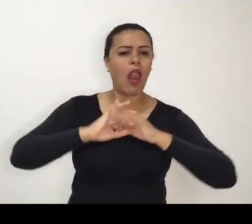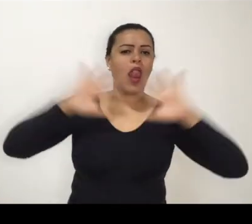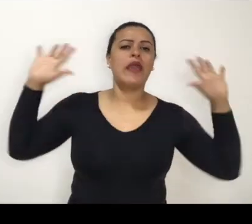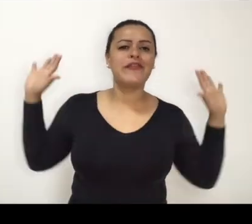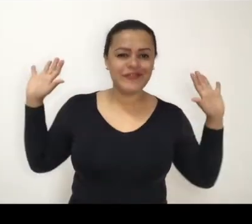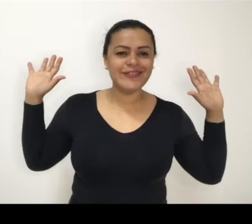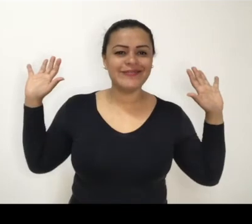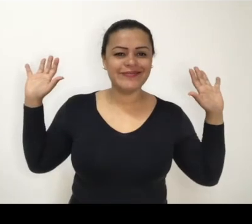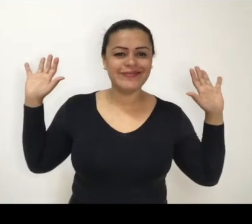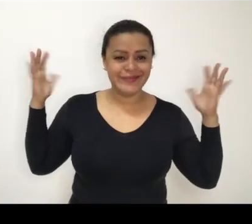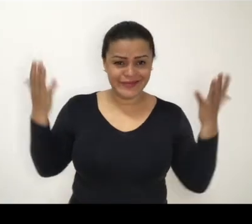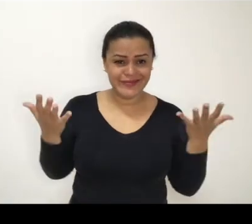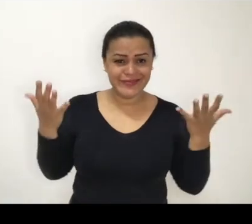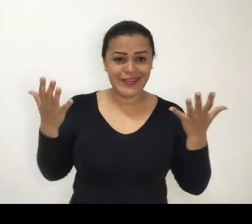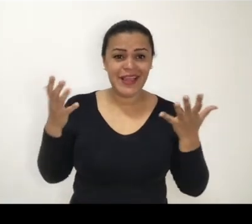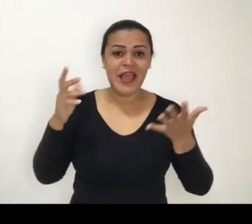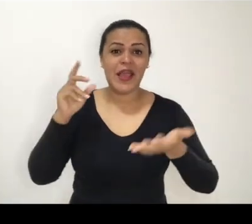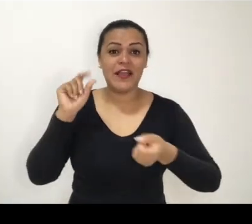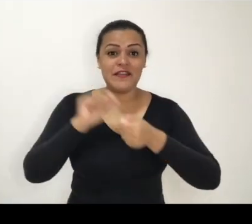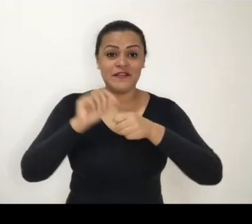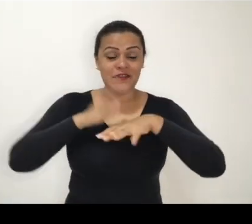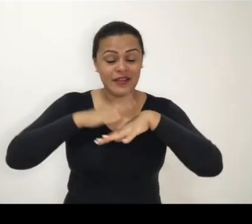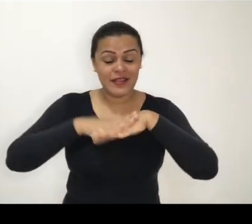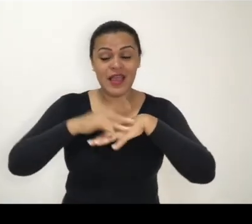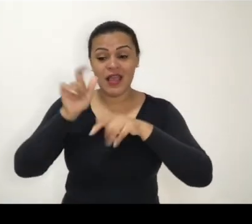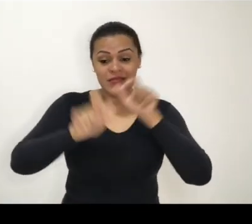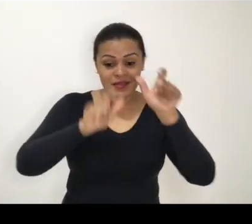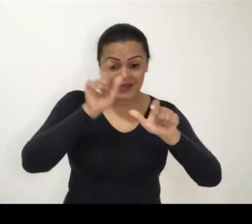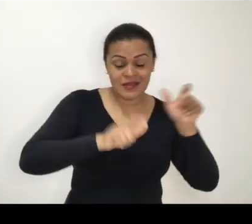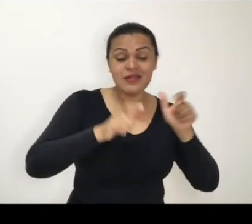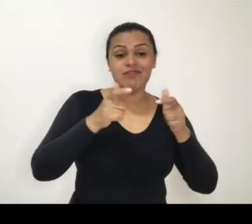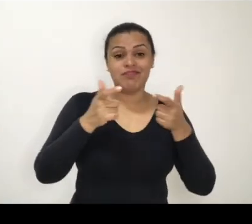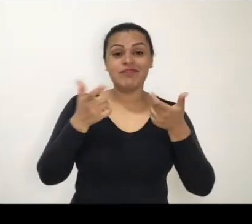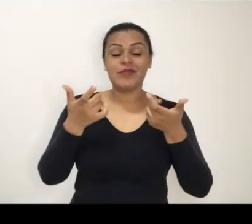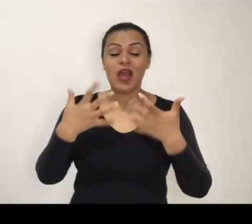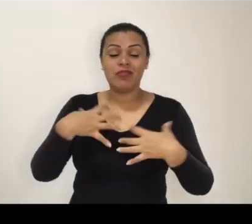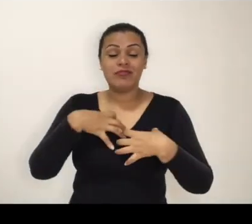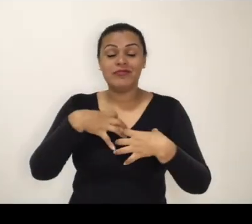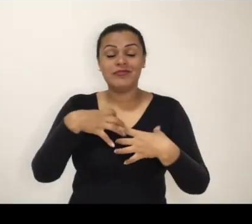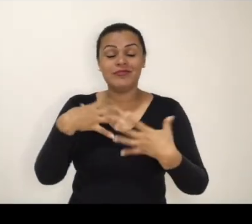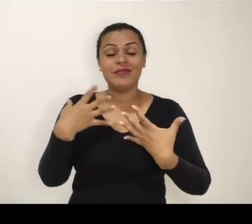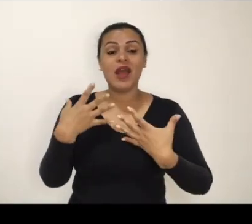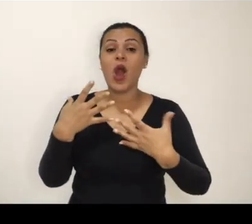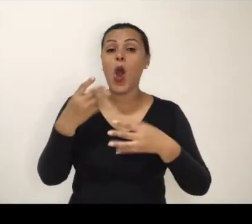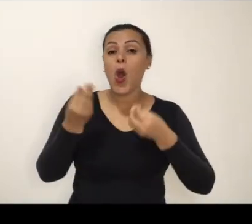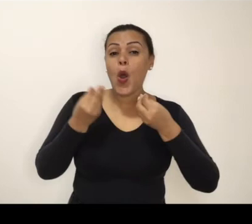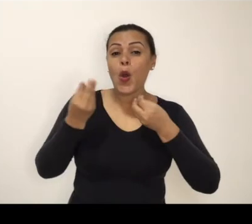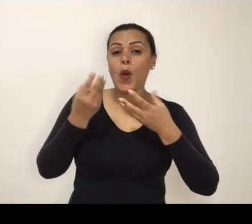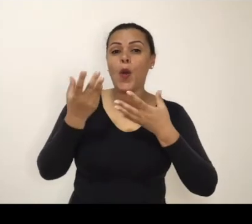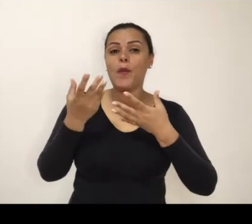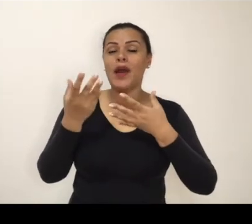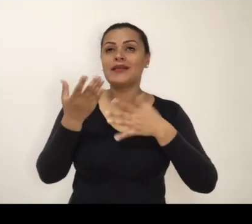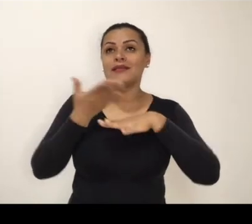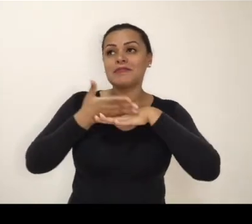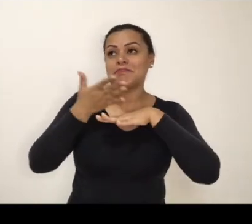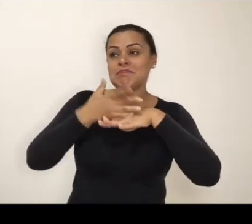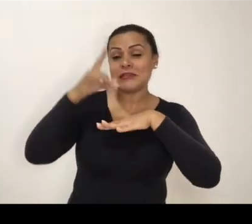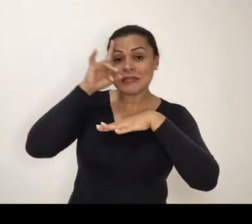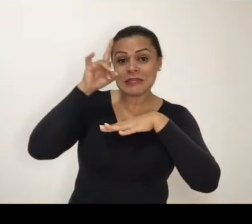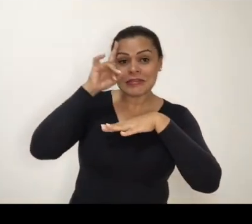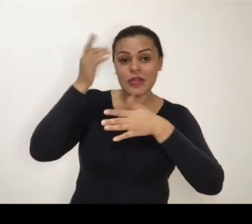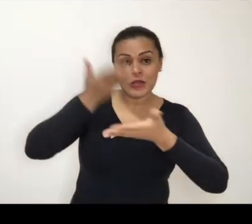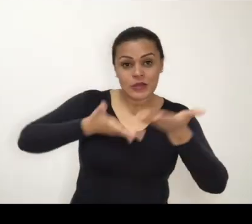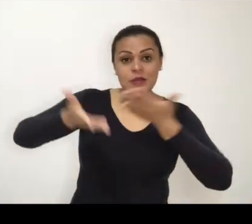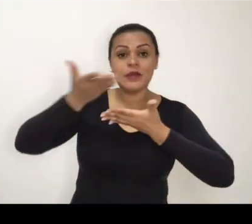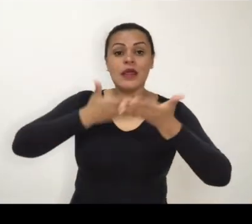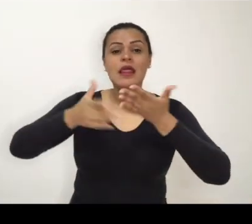estar, fazer como potência de afeto. Como essas práticas vivenciadas, considerando esses processos colaborativos, têm norteado a atuação mais